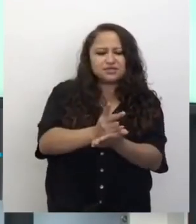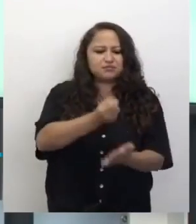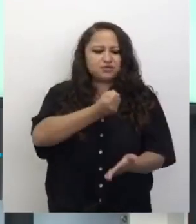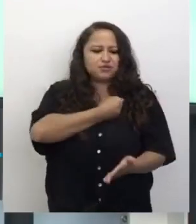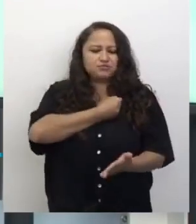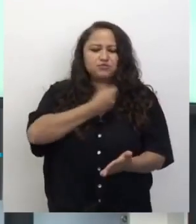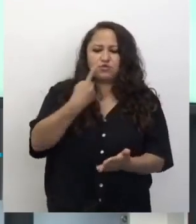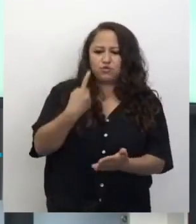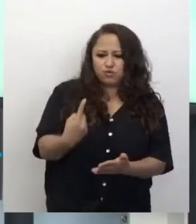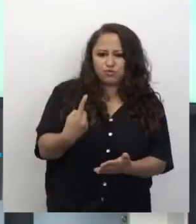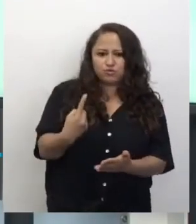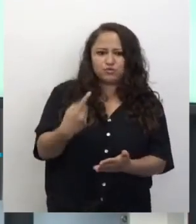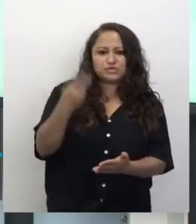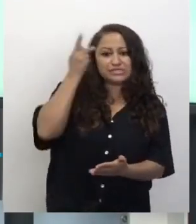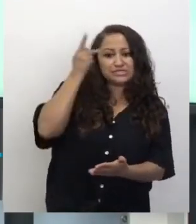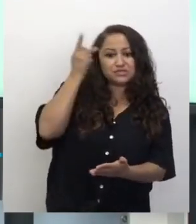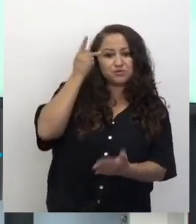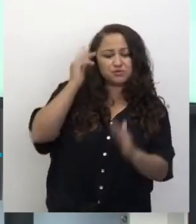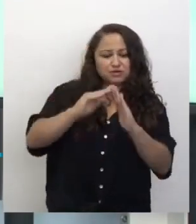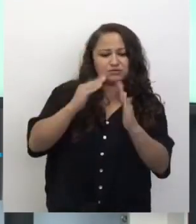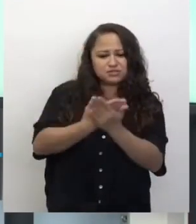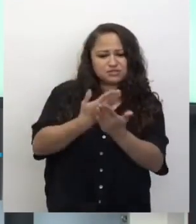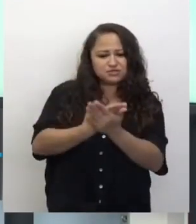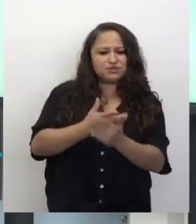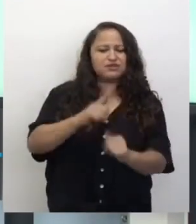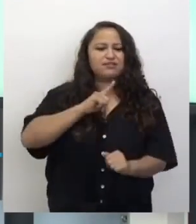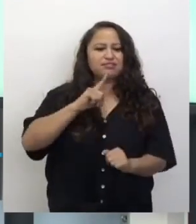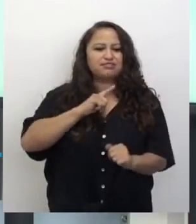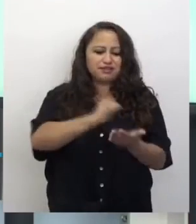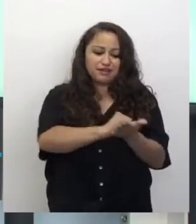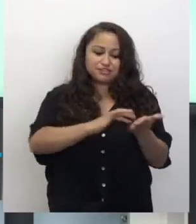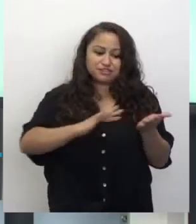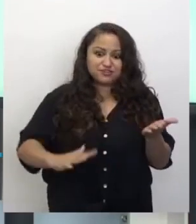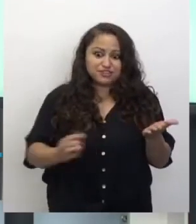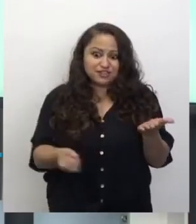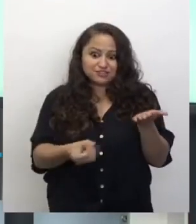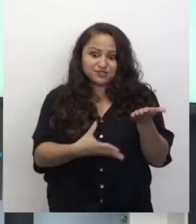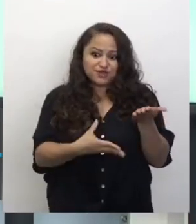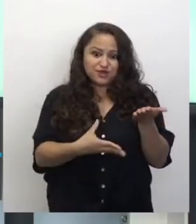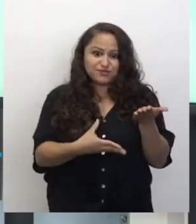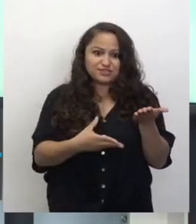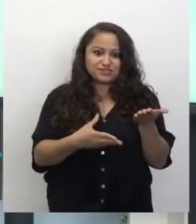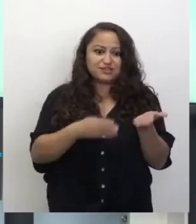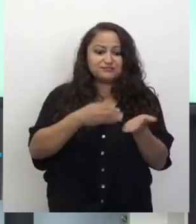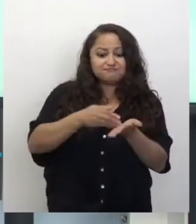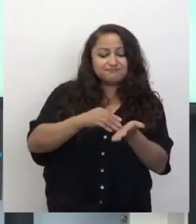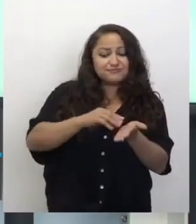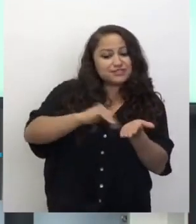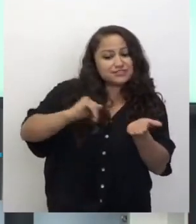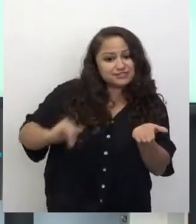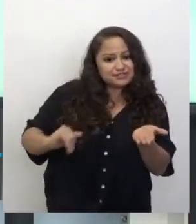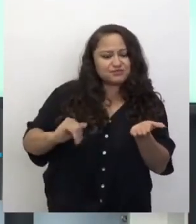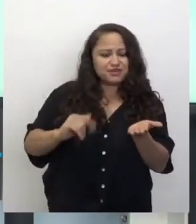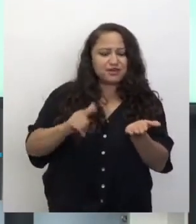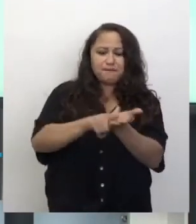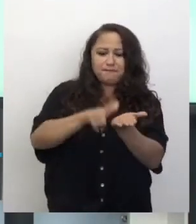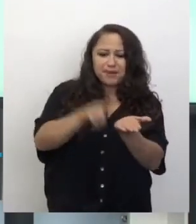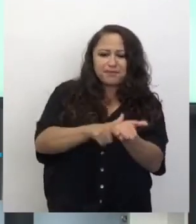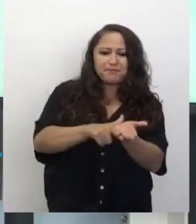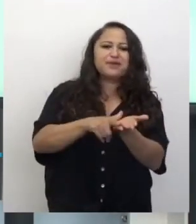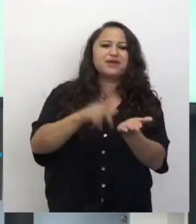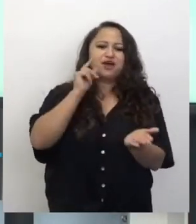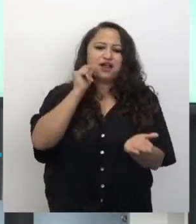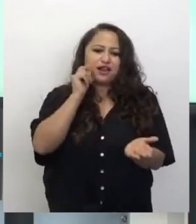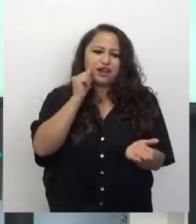Paulo Faz Escola. Mas nós teremos exercícios inéditos, então separe aí folha para você fazer suas anotações,